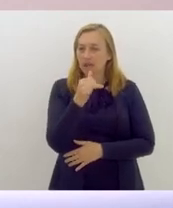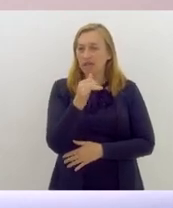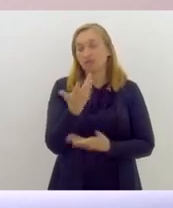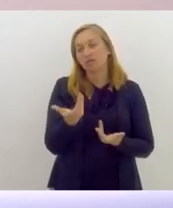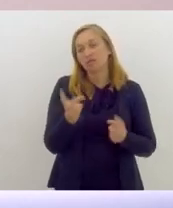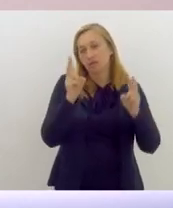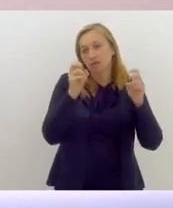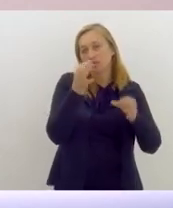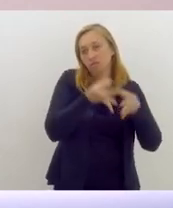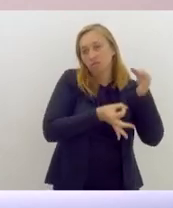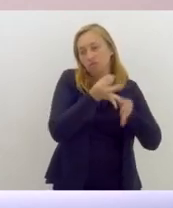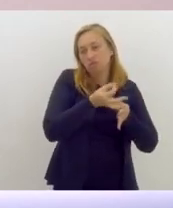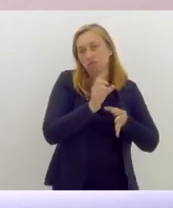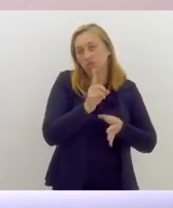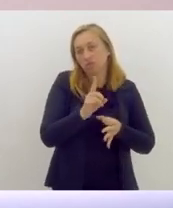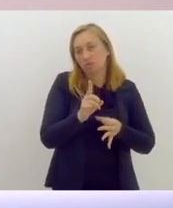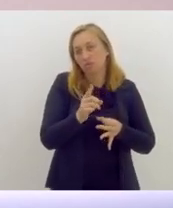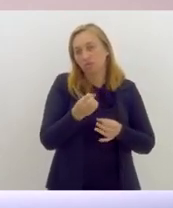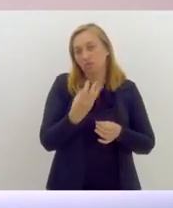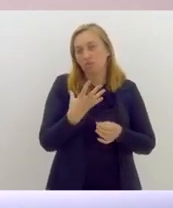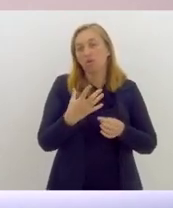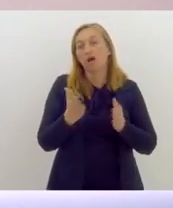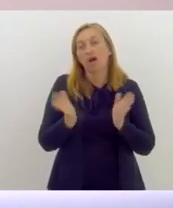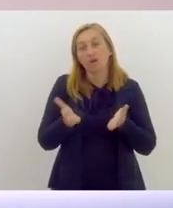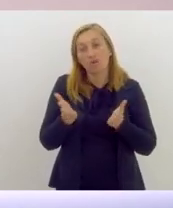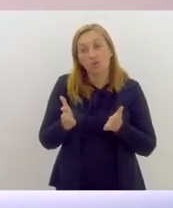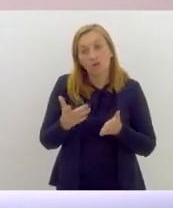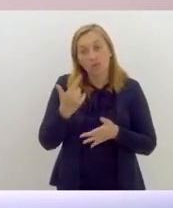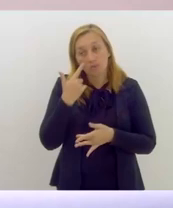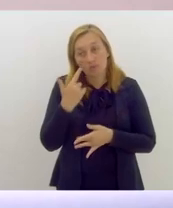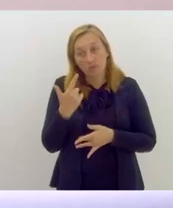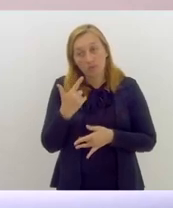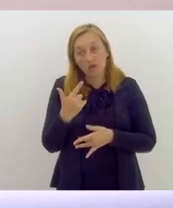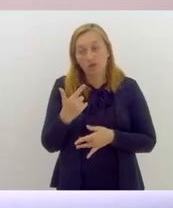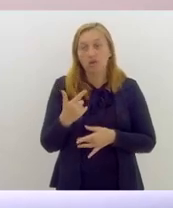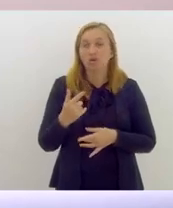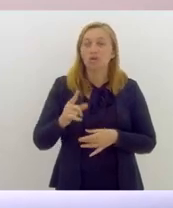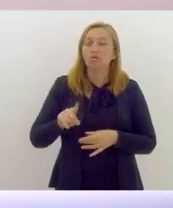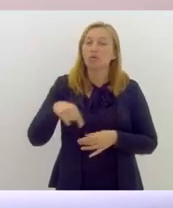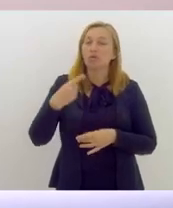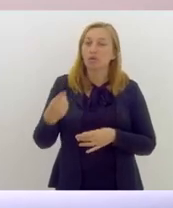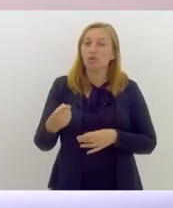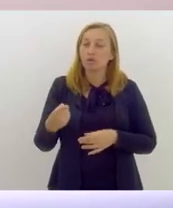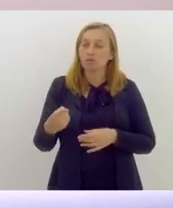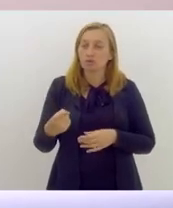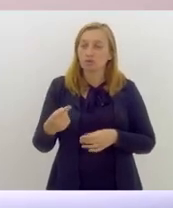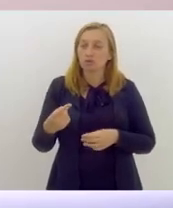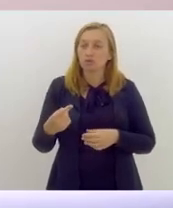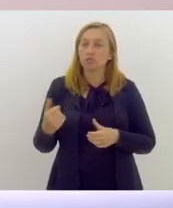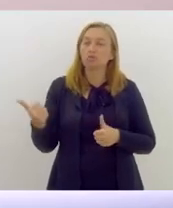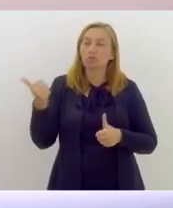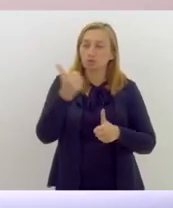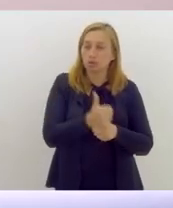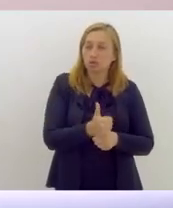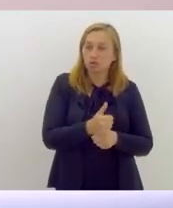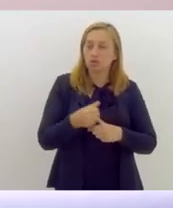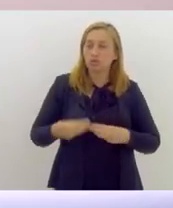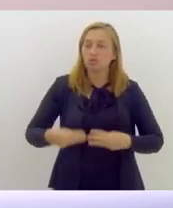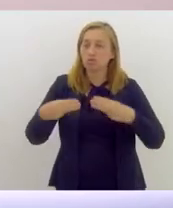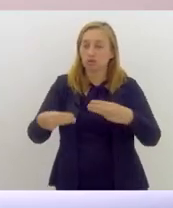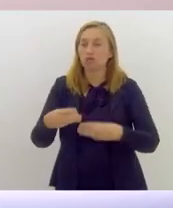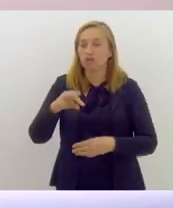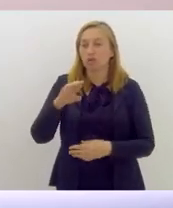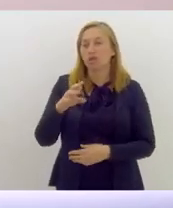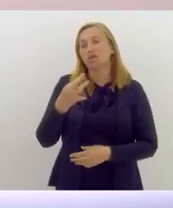tem que ser agora tentar via o próximo Ministro de Minas e energia uma audiência pública para